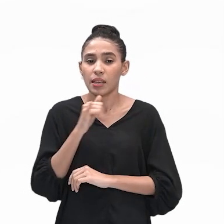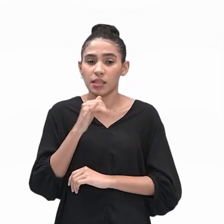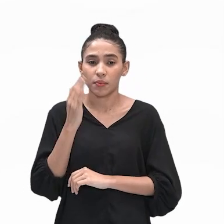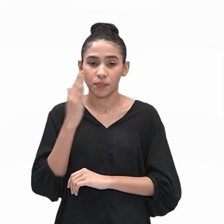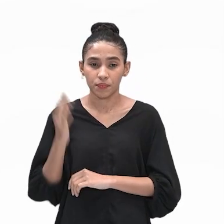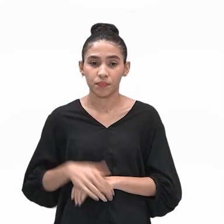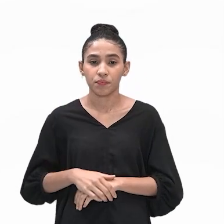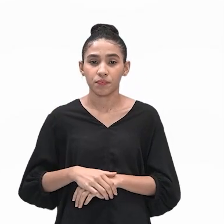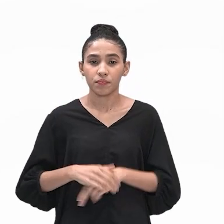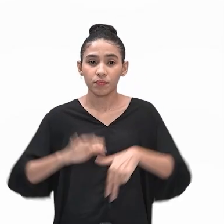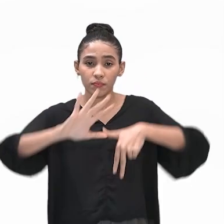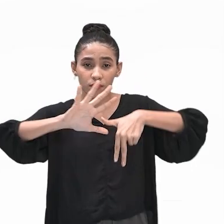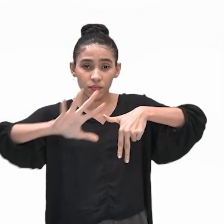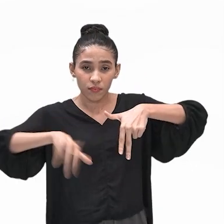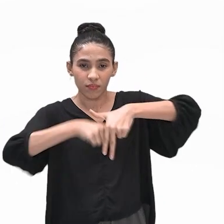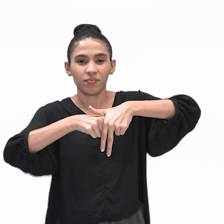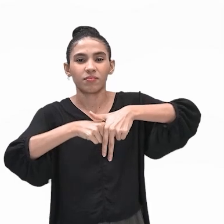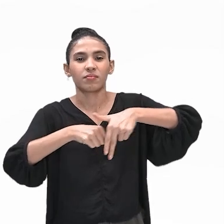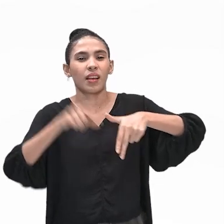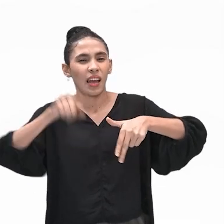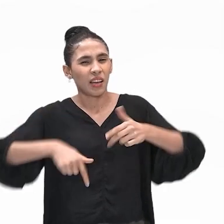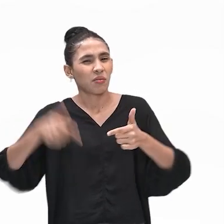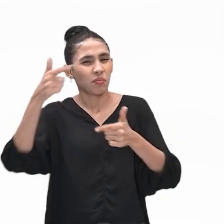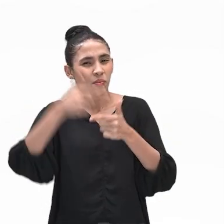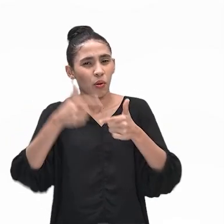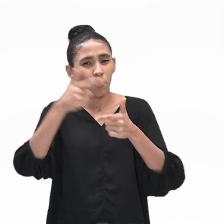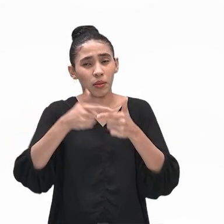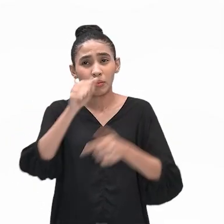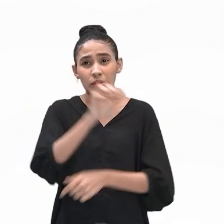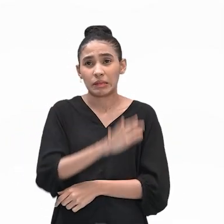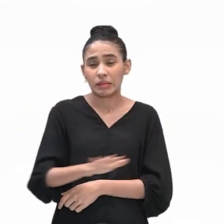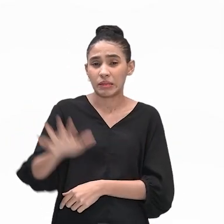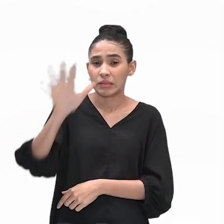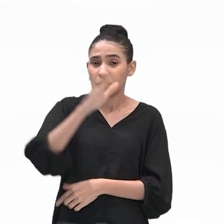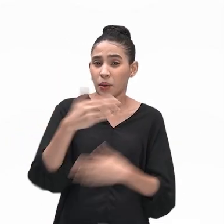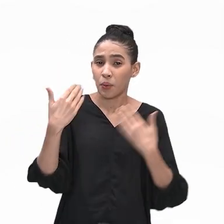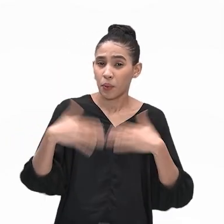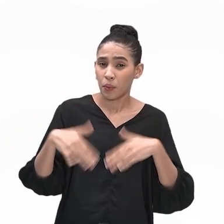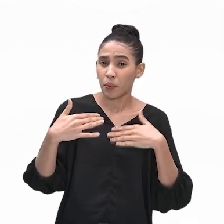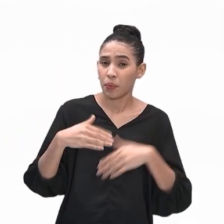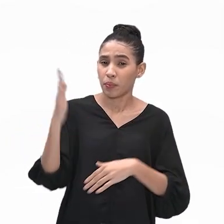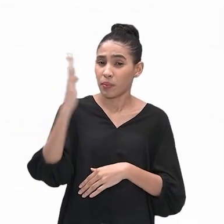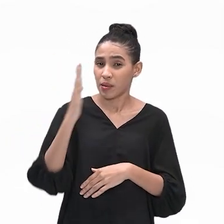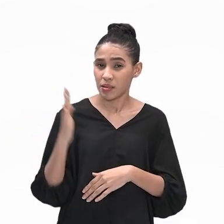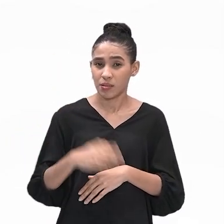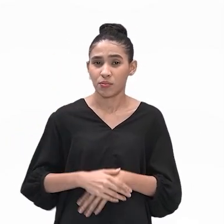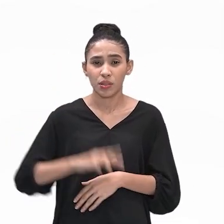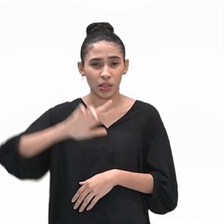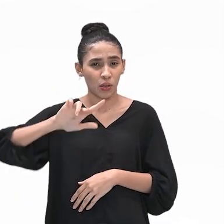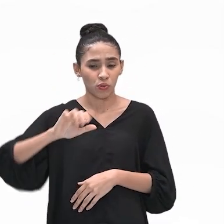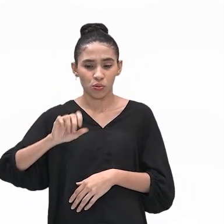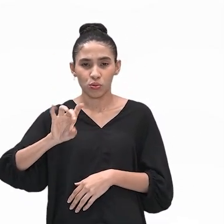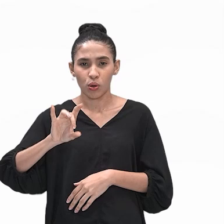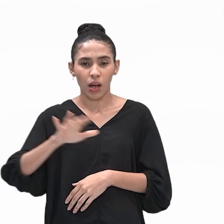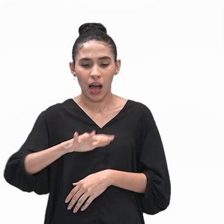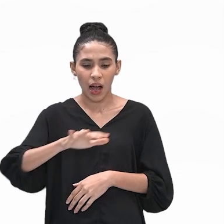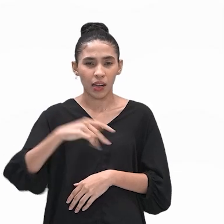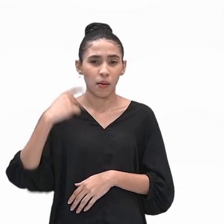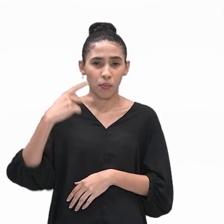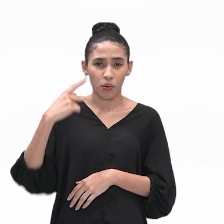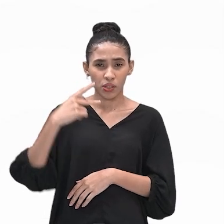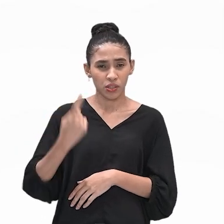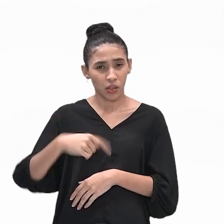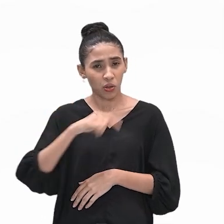A corrupção é um problema generalizado no Brasil. E não só na política. Podemos